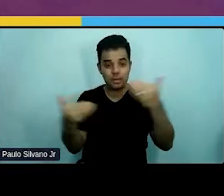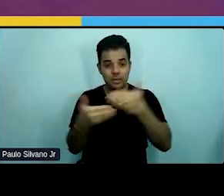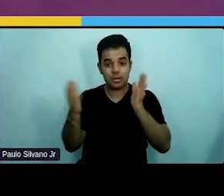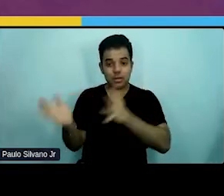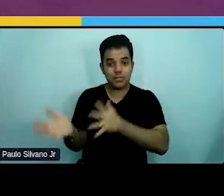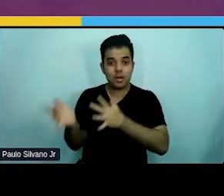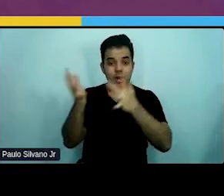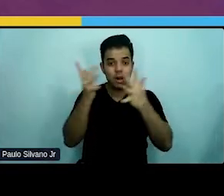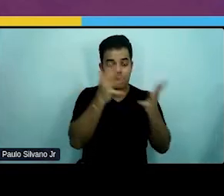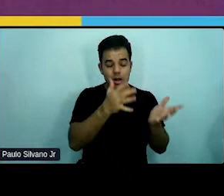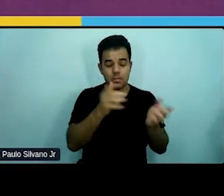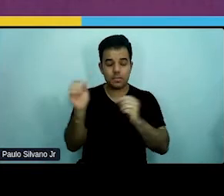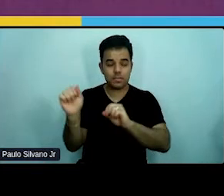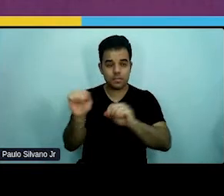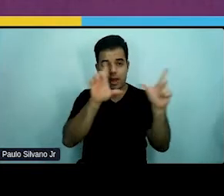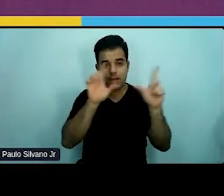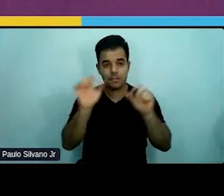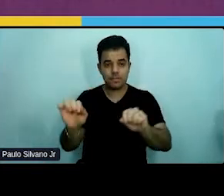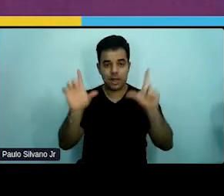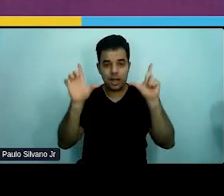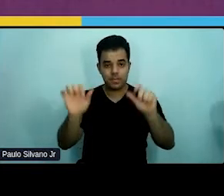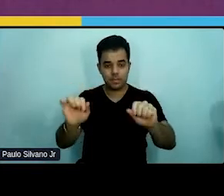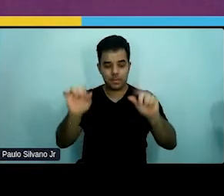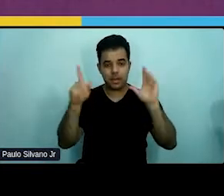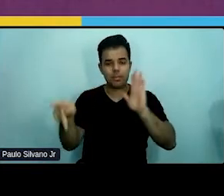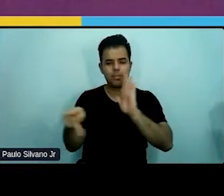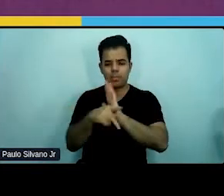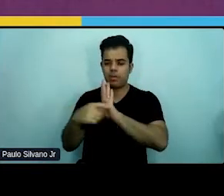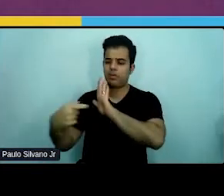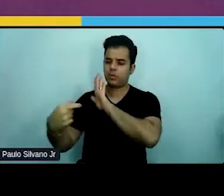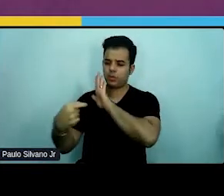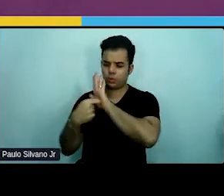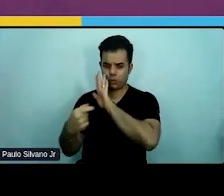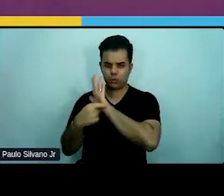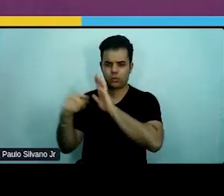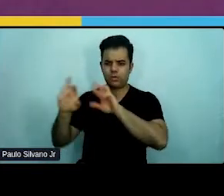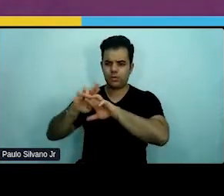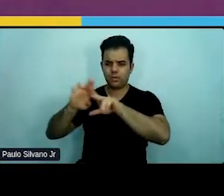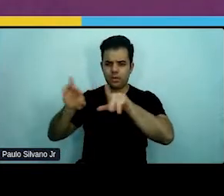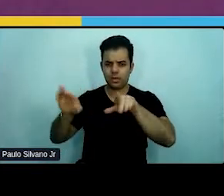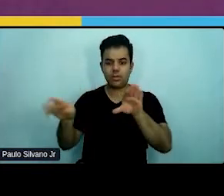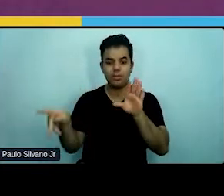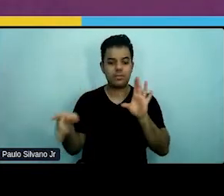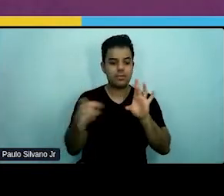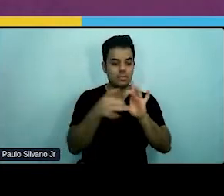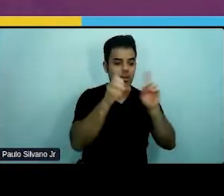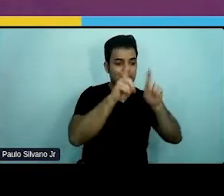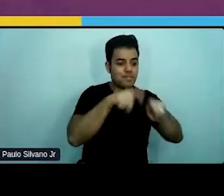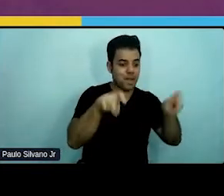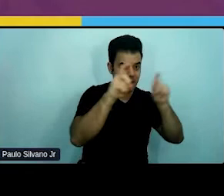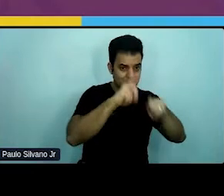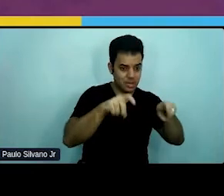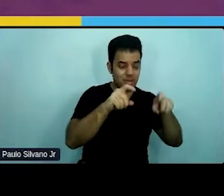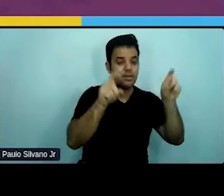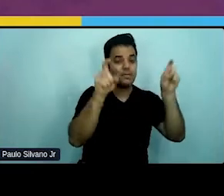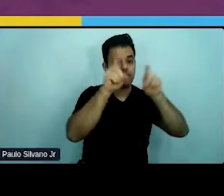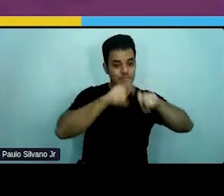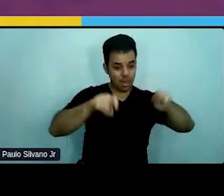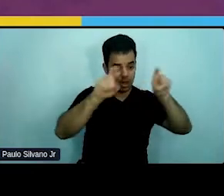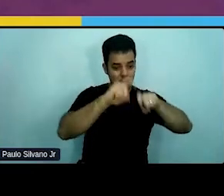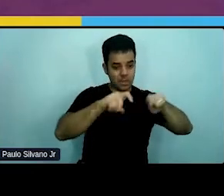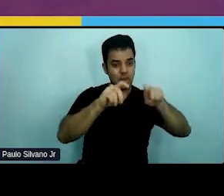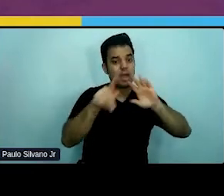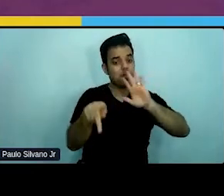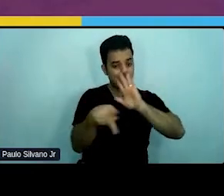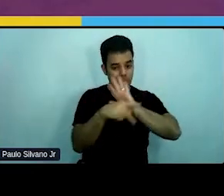vamos associar o termo programas de computador à máquina. Tá? Toda vez que eu estiver me referindo à máquina, eu estou me referindo